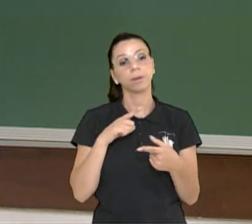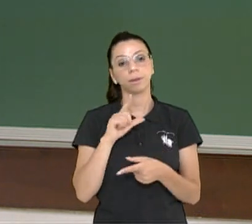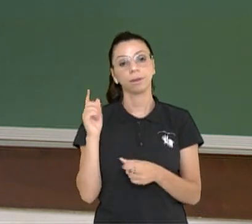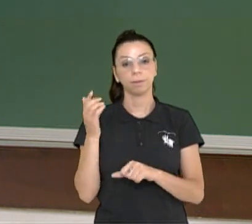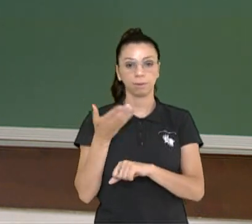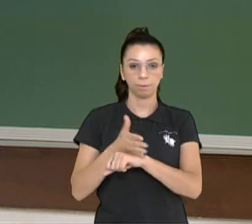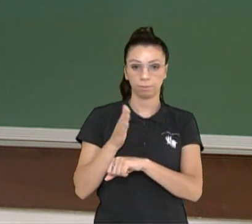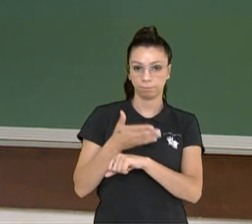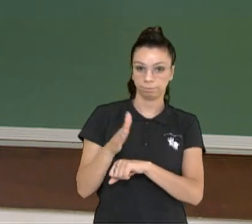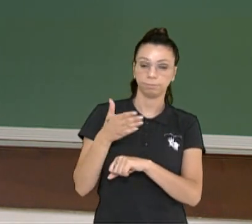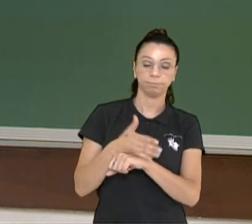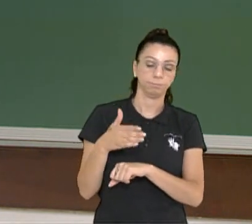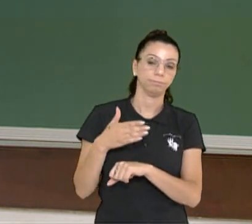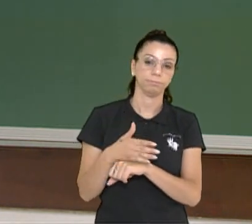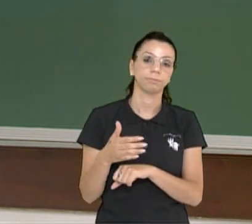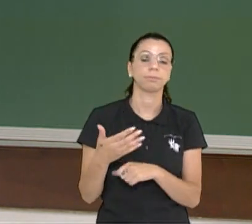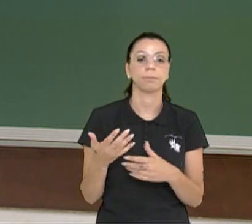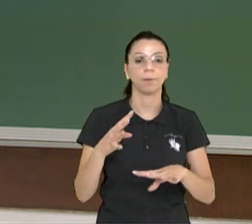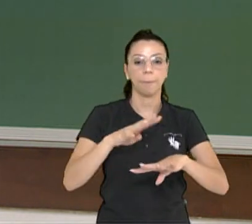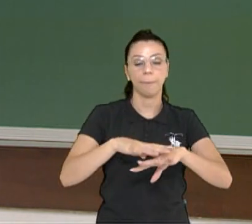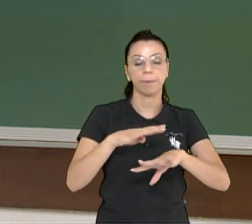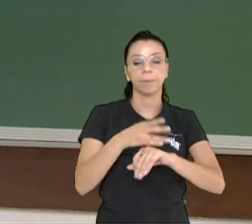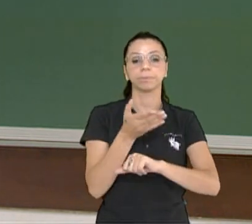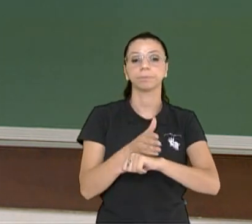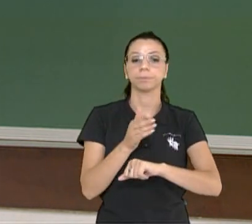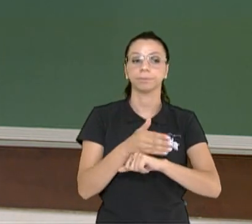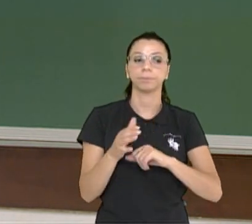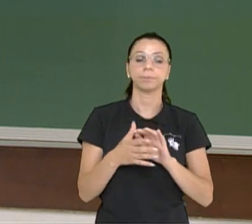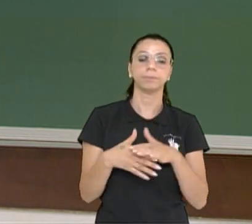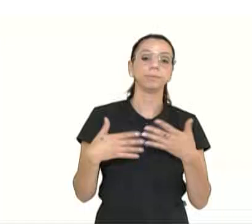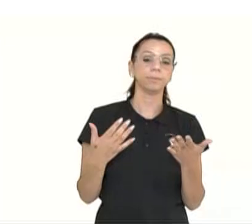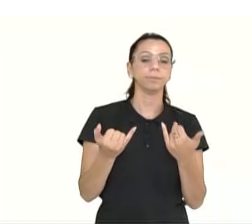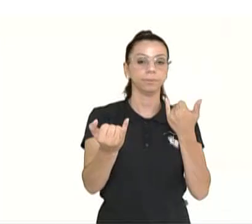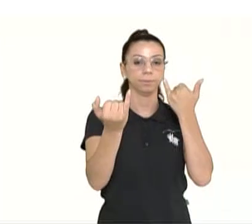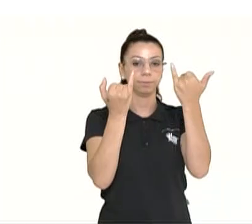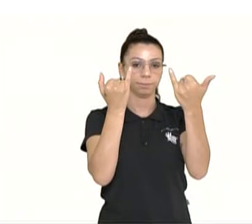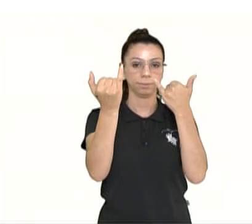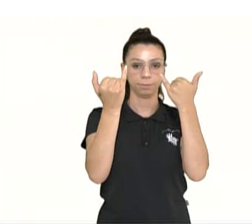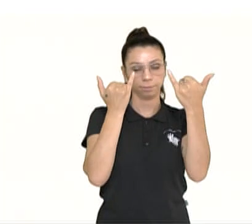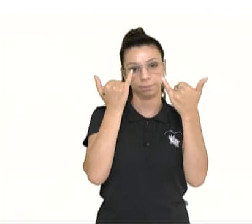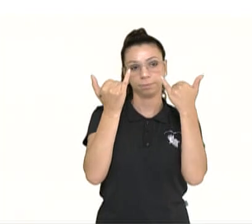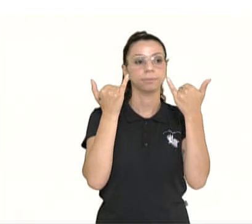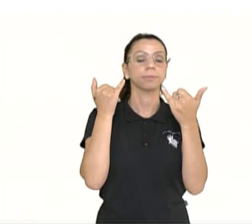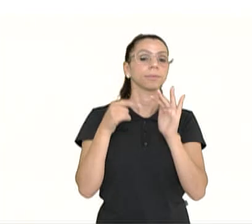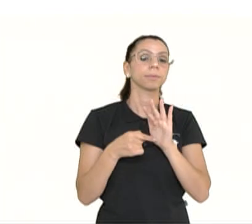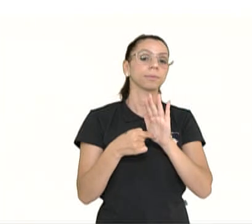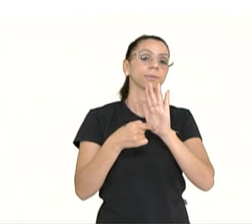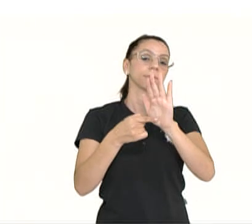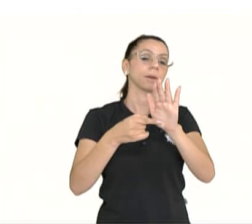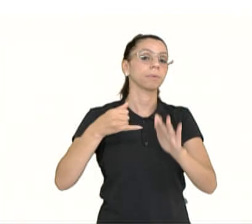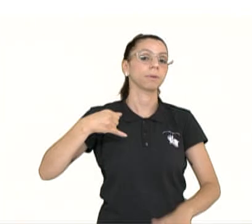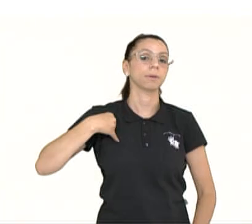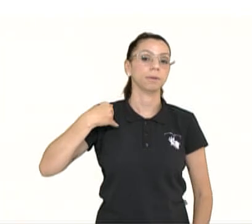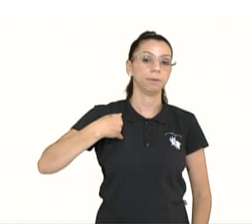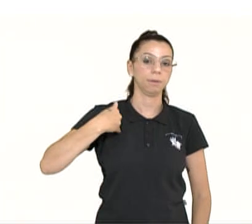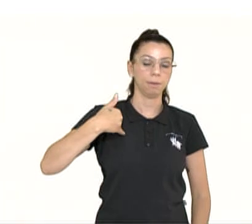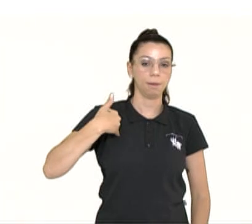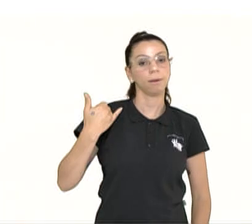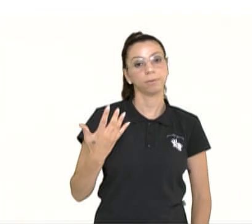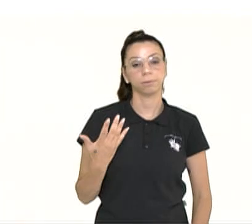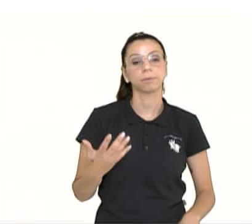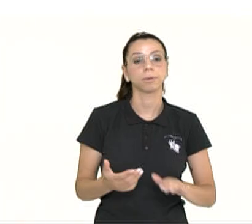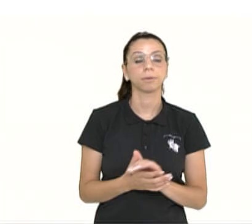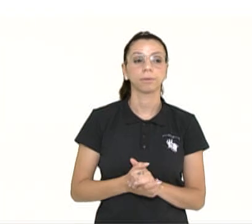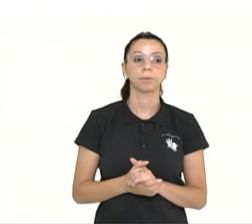mesmo, né? A gente só aprende matemática praticando. Então aqui eu tenho os dados a seguir que apresentam as idades. Agora nós vamos ver as